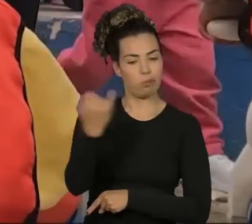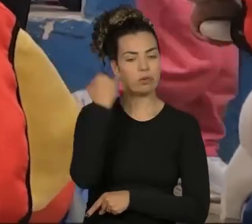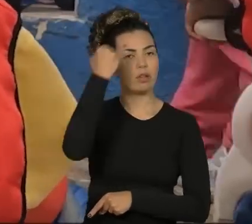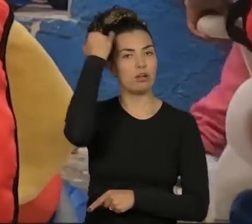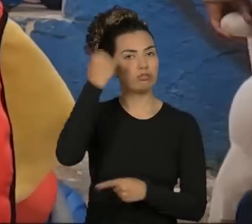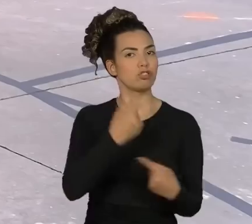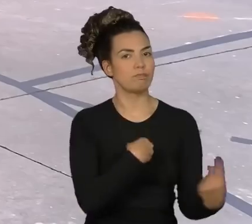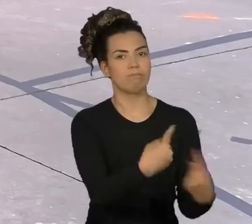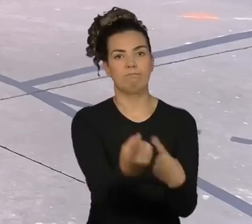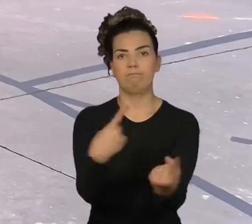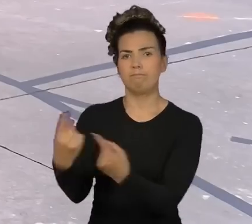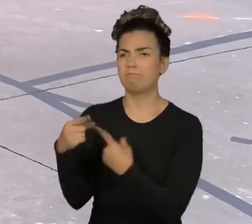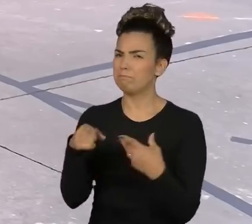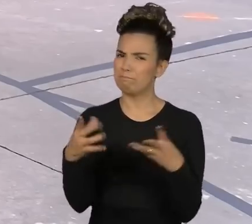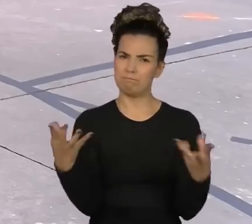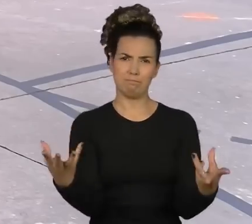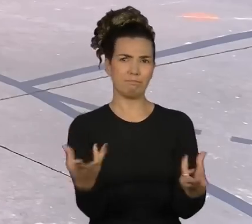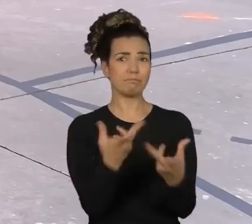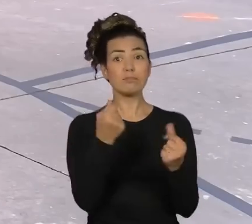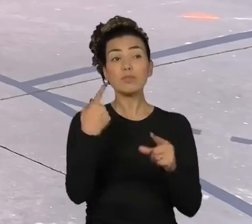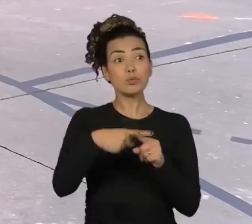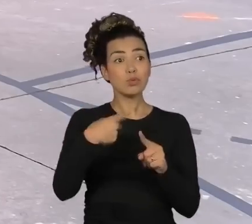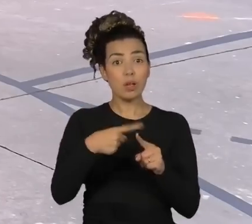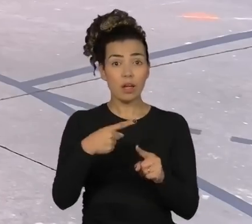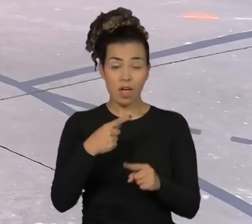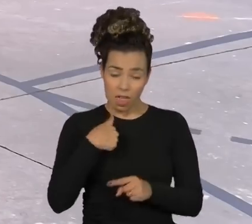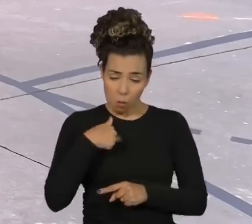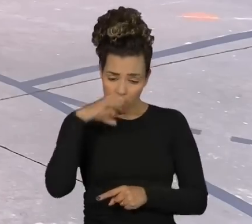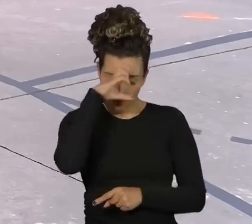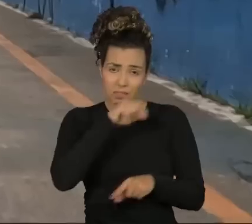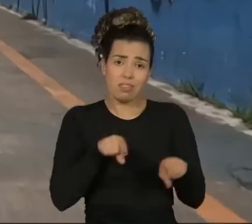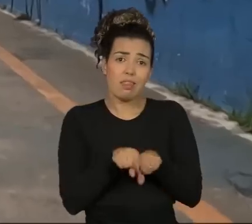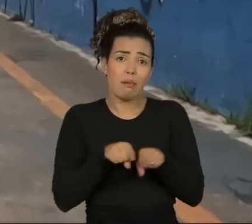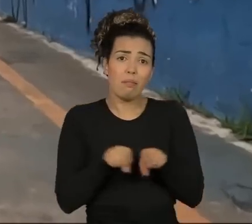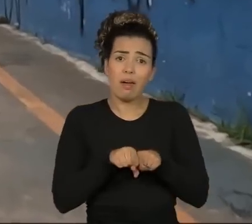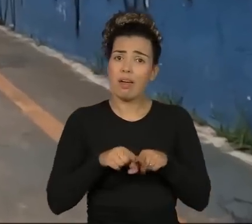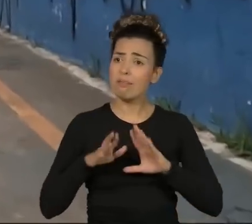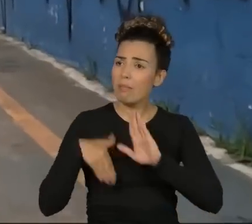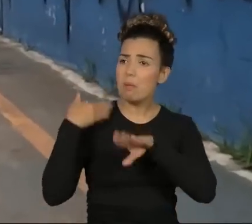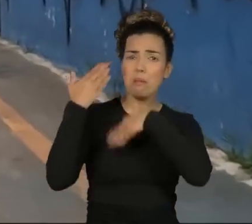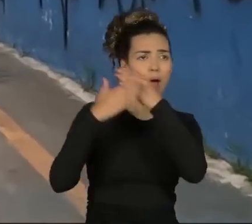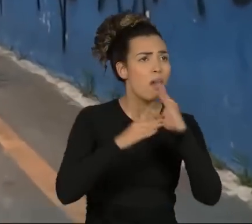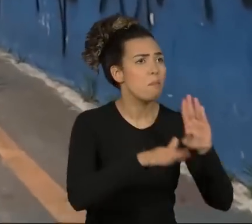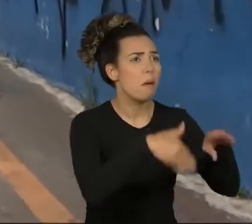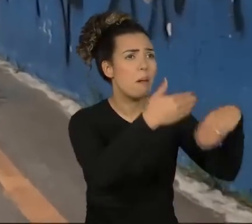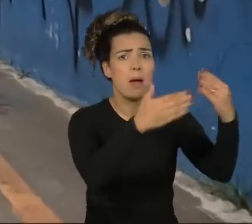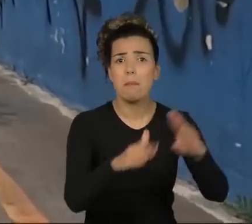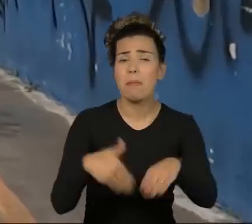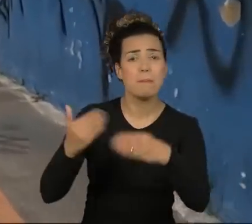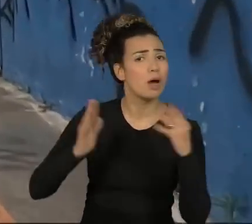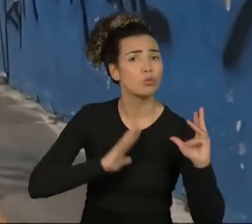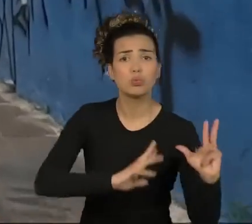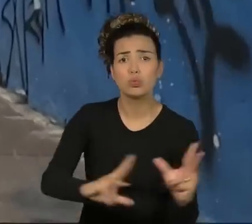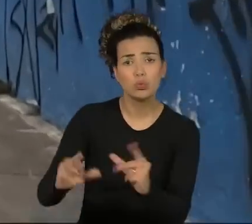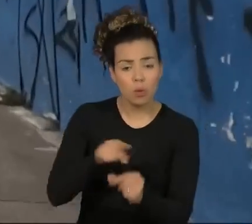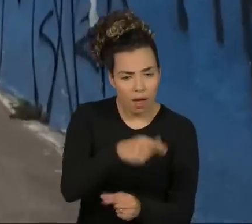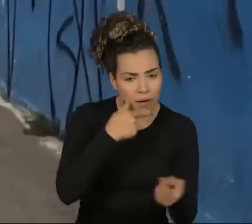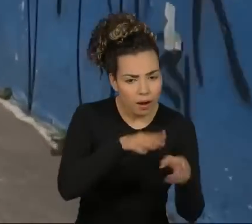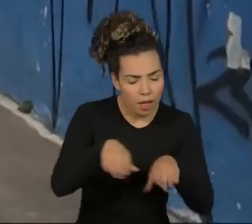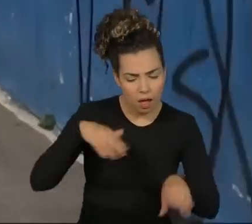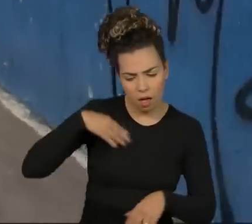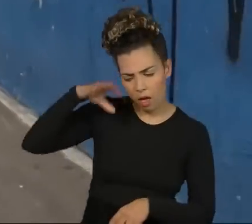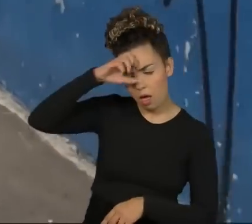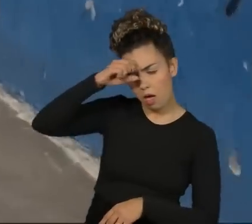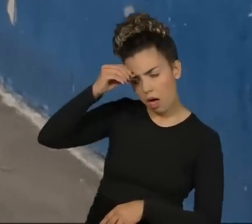é fantástico, porque nós todos estamos ganhando com essa atividade, né? Porque essa criança, ela vai levar para casa, ela vai levar para a vida,